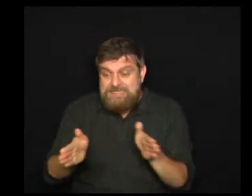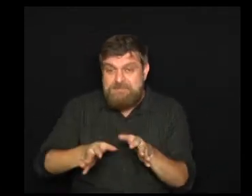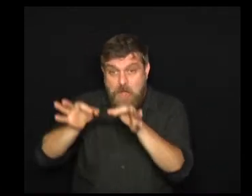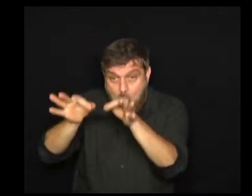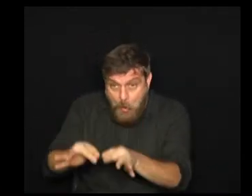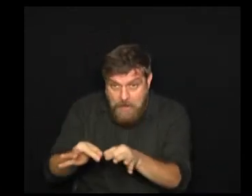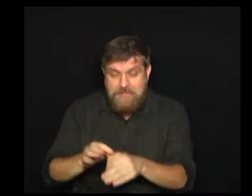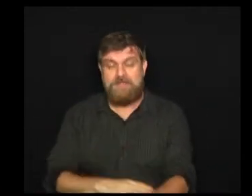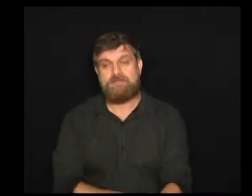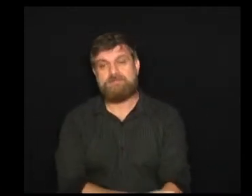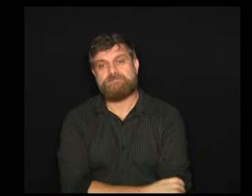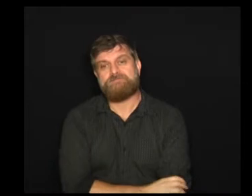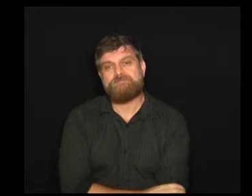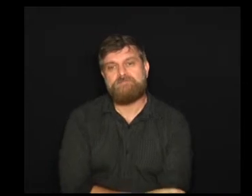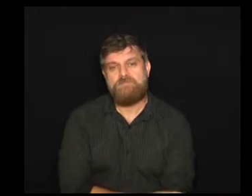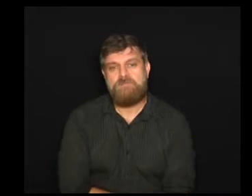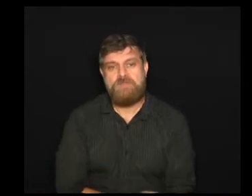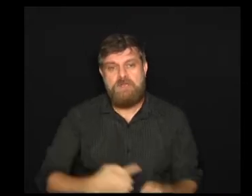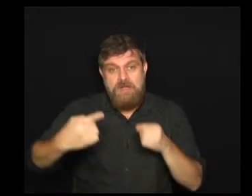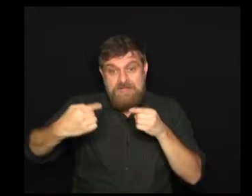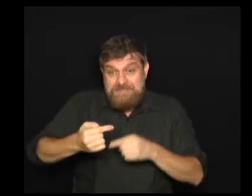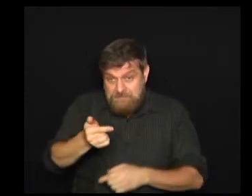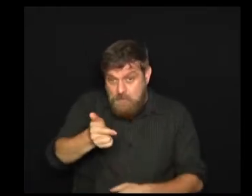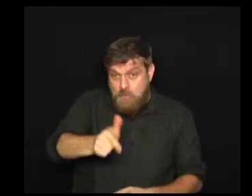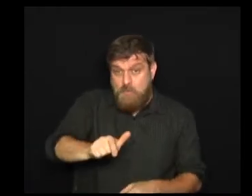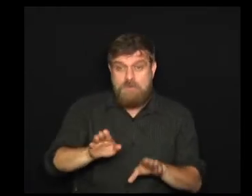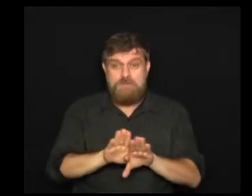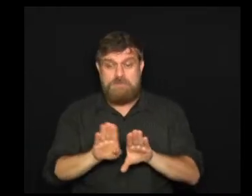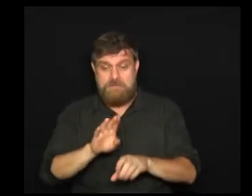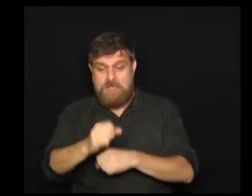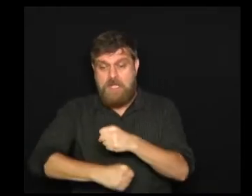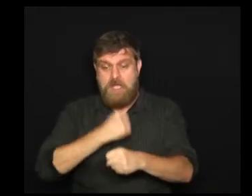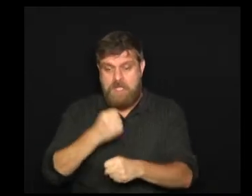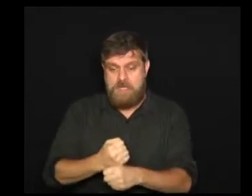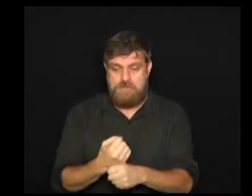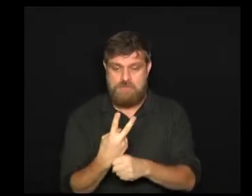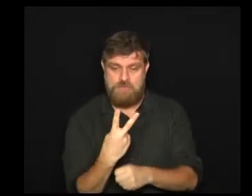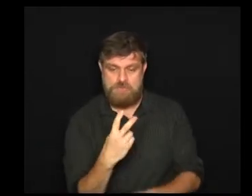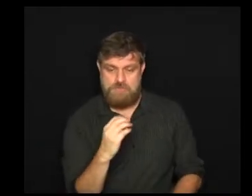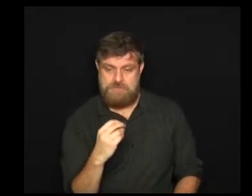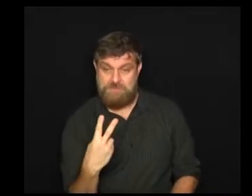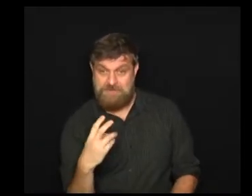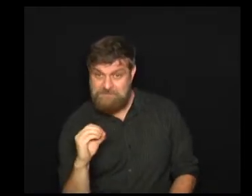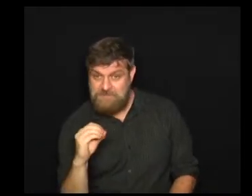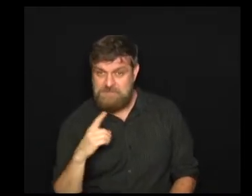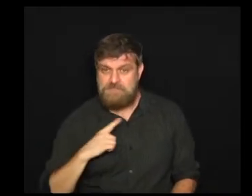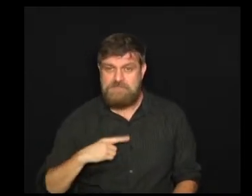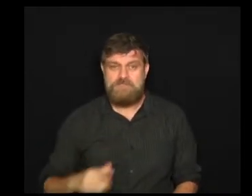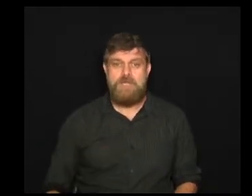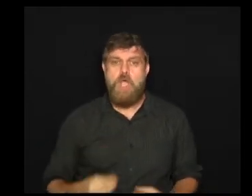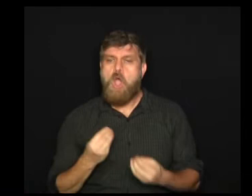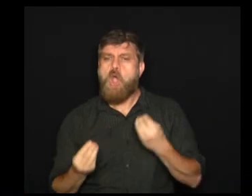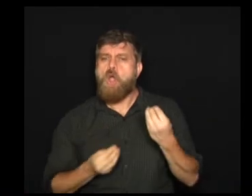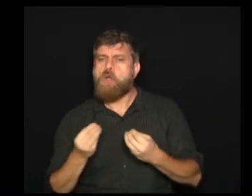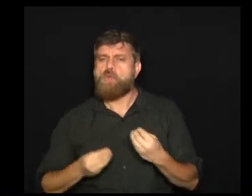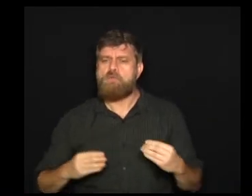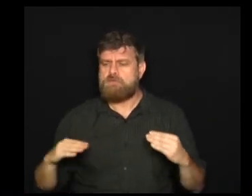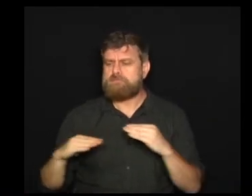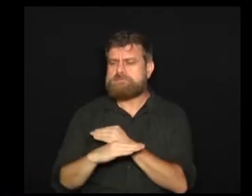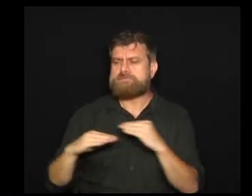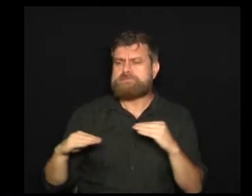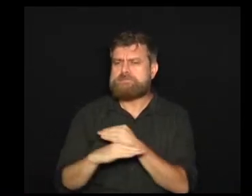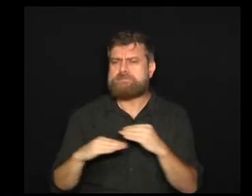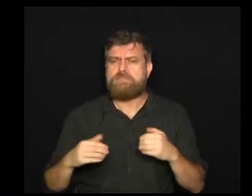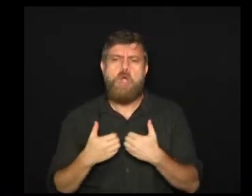Um outro desafio também que nós temos aí para 2020 é um estudo para um novo modal de transporte. Esse estudo a